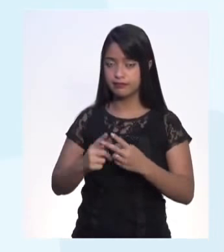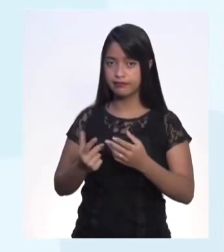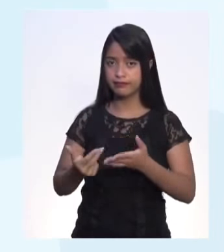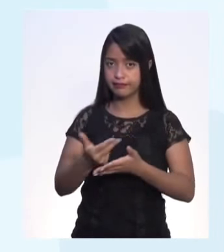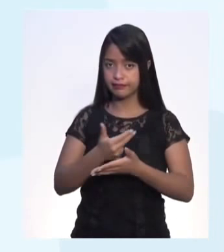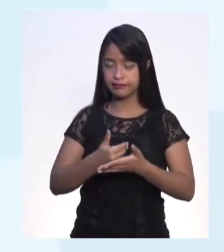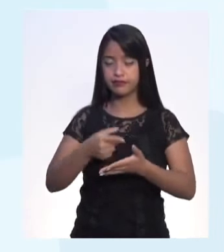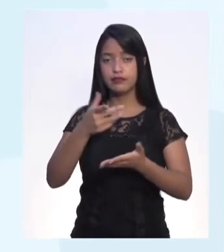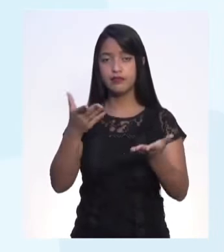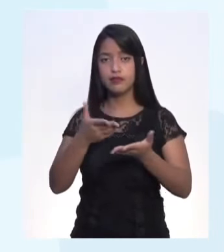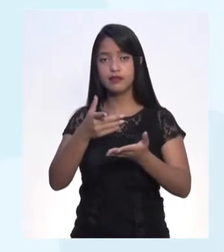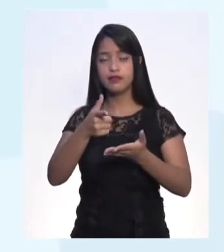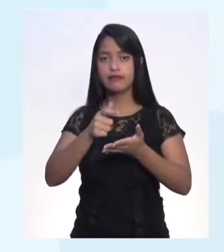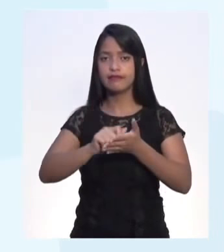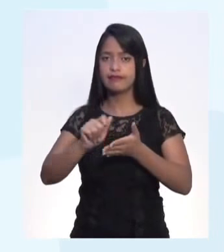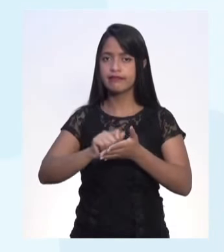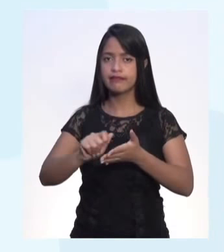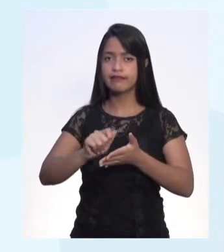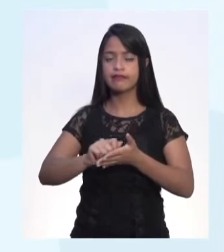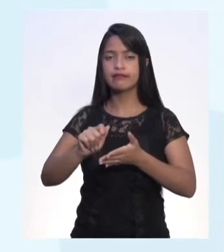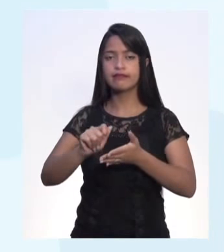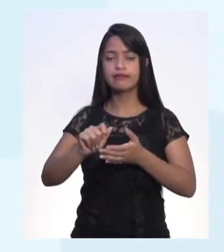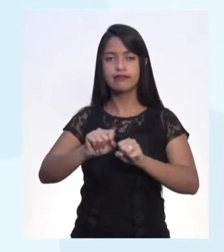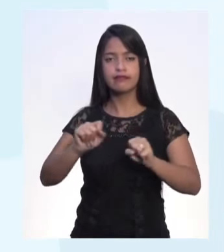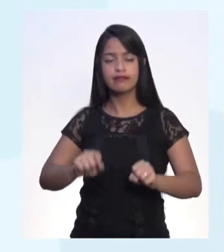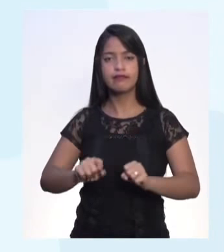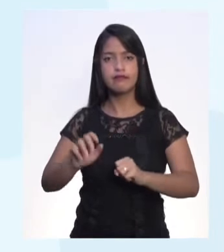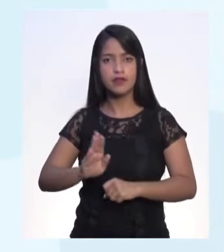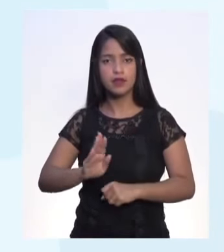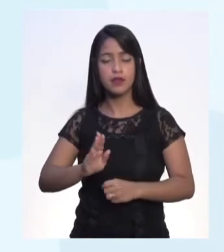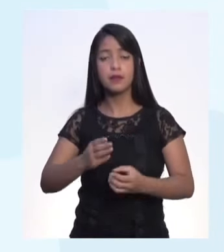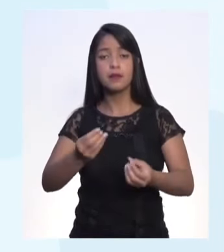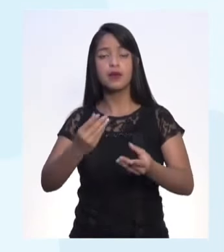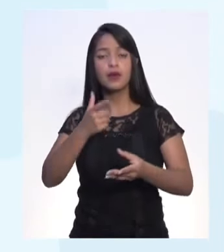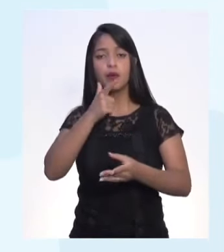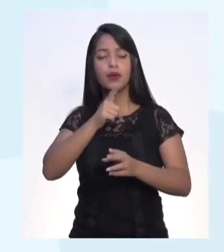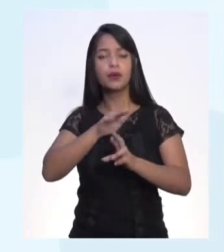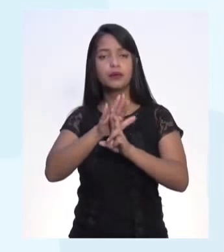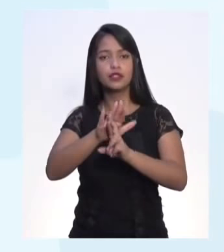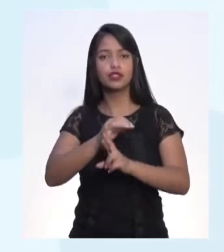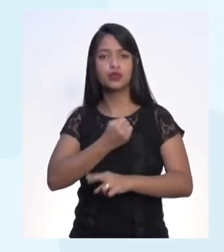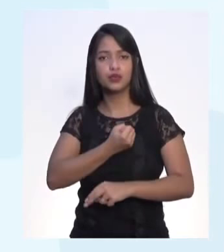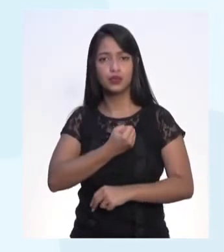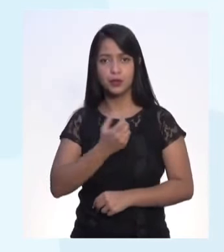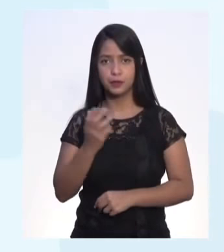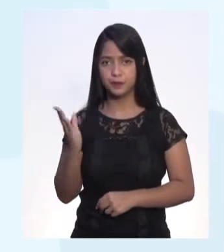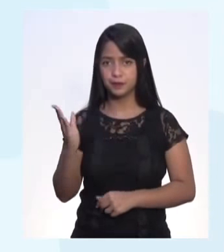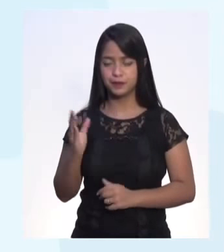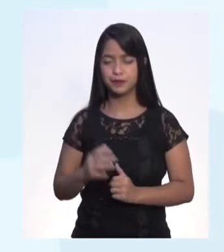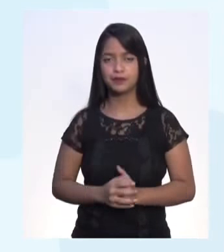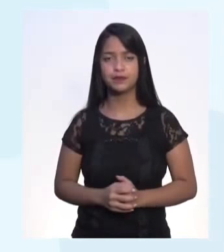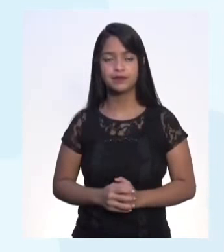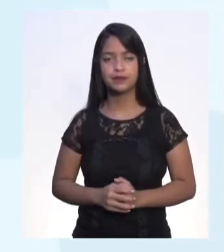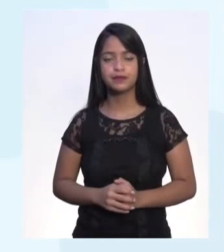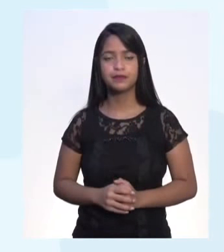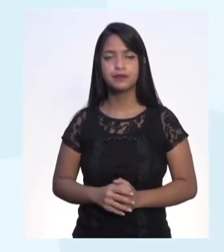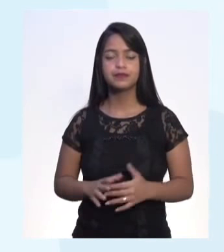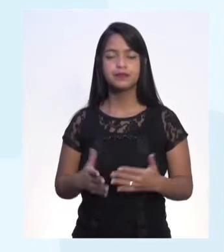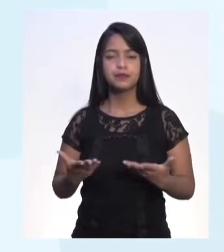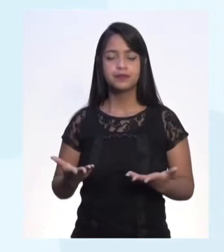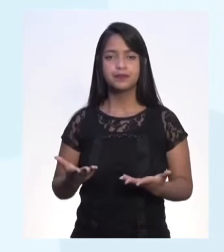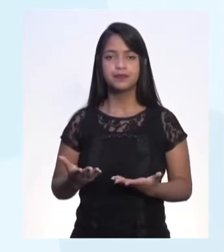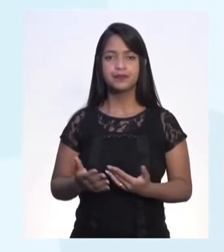utiliza o sistema de numeração Babilônia para representar os números a seguir não existe essa simbologia